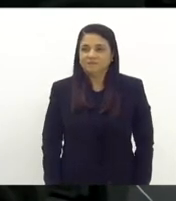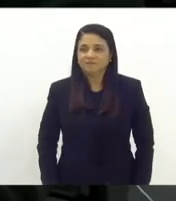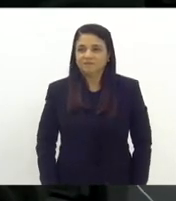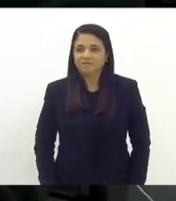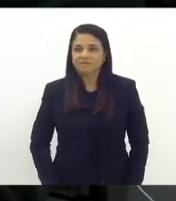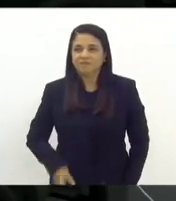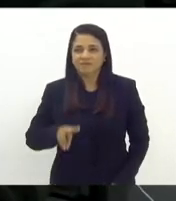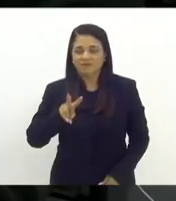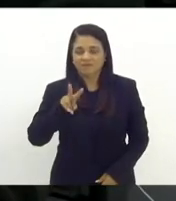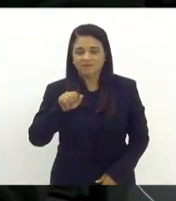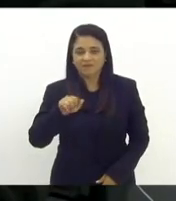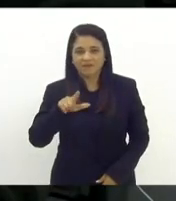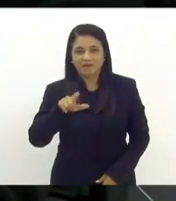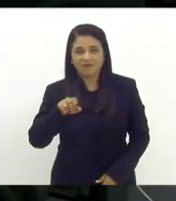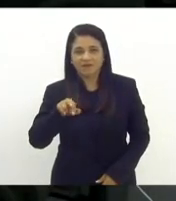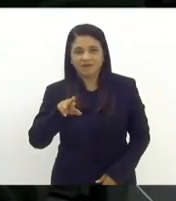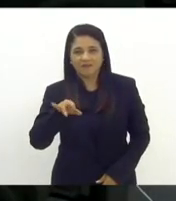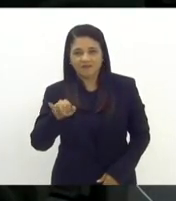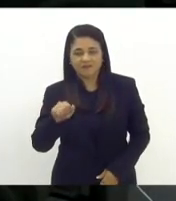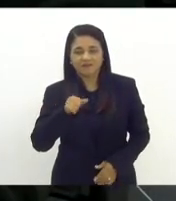Valéria do